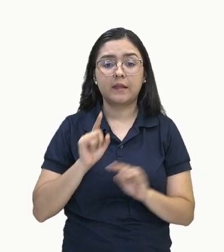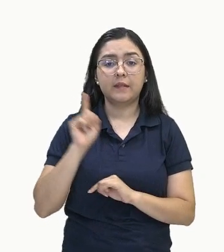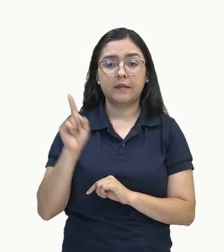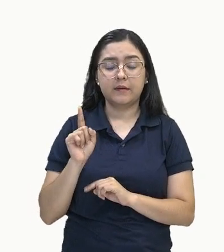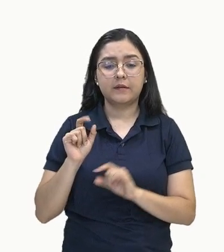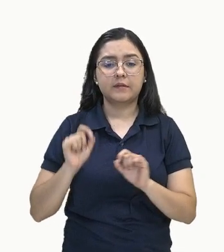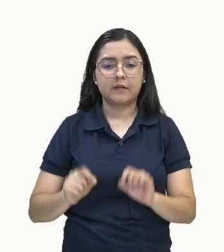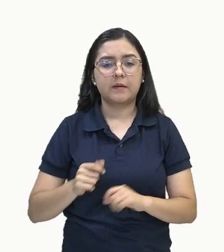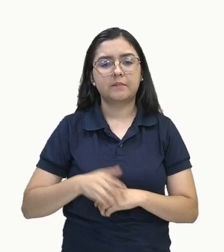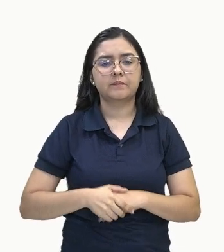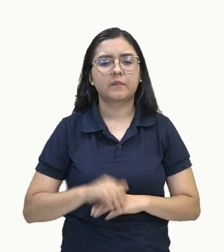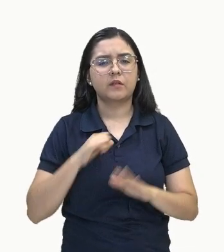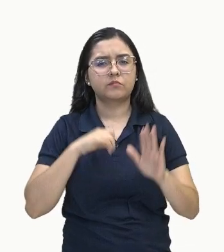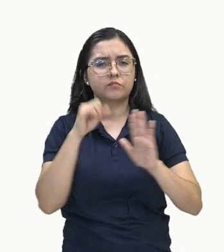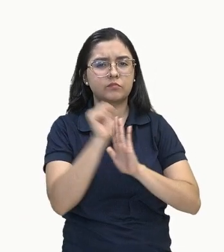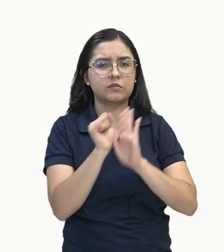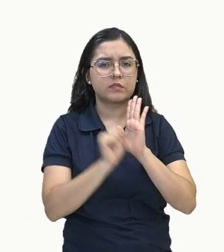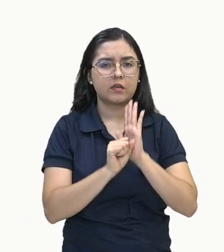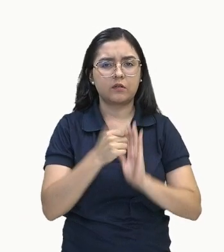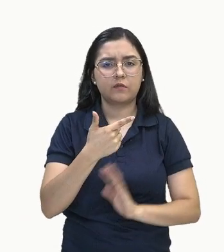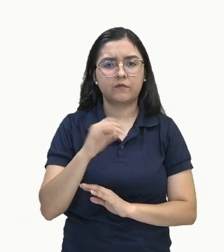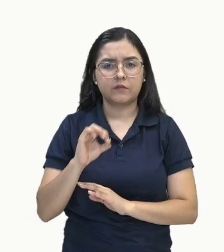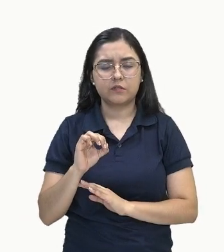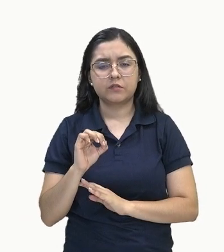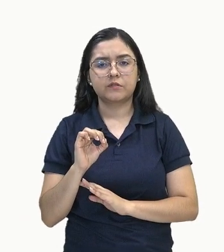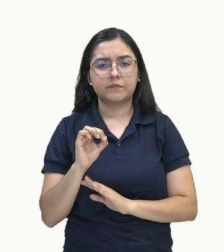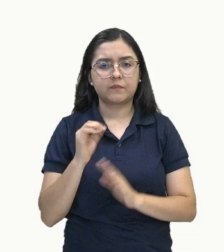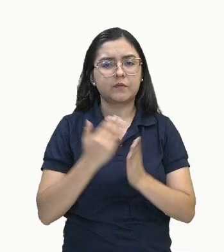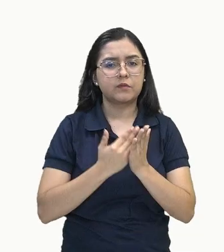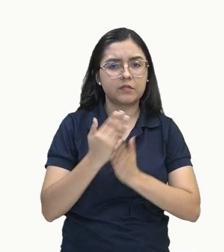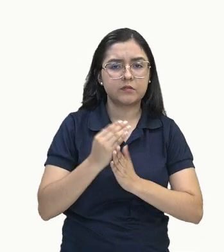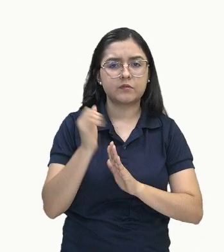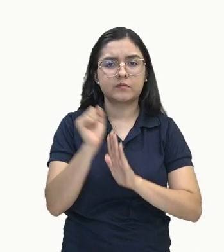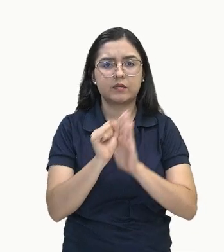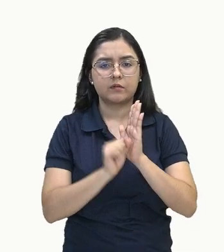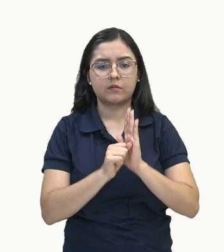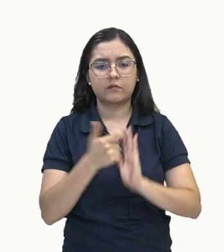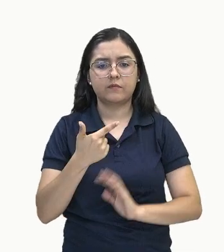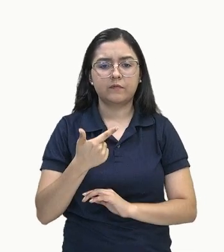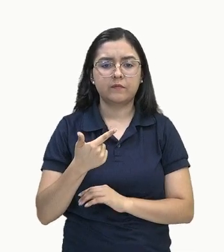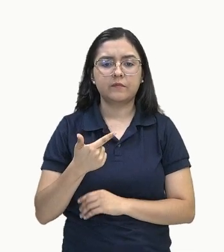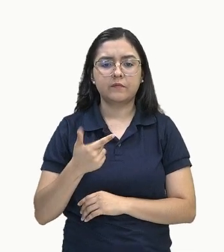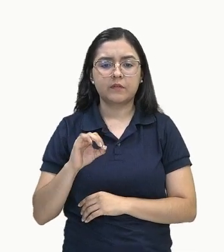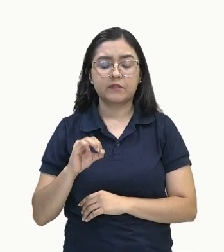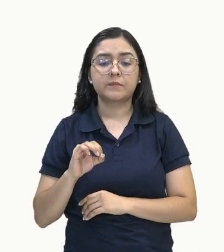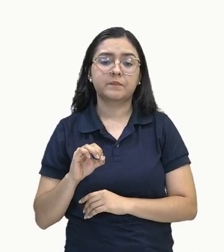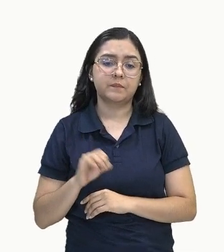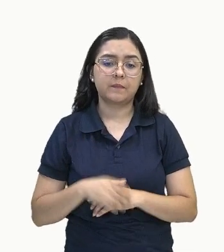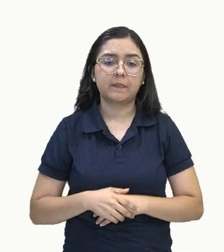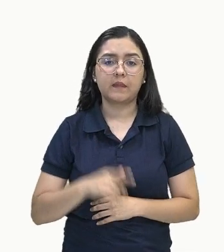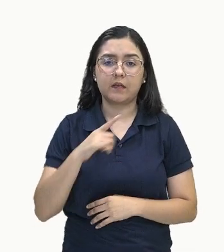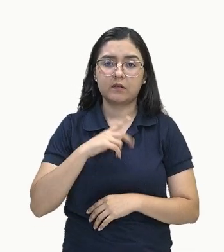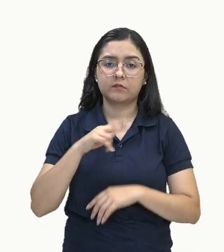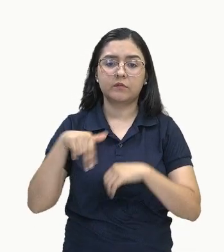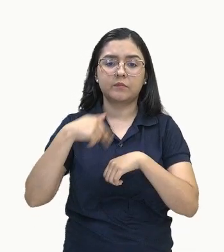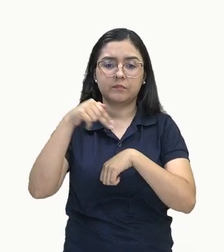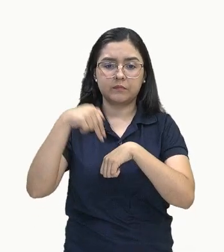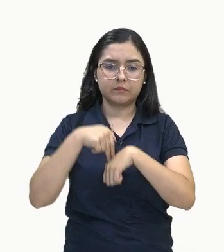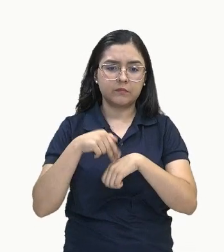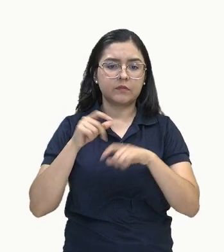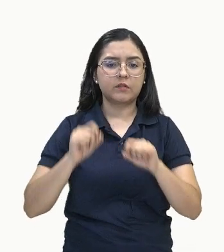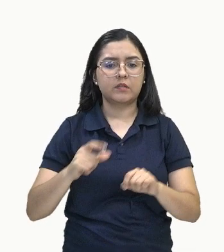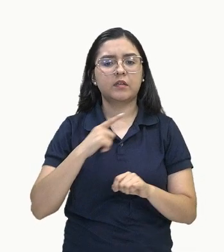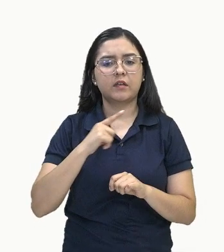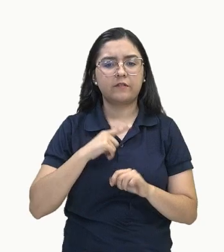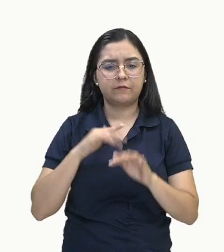a primeira metade do século XX, o início do século XX ali, até 1917, ainda era uma nação semi-feudal.